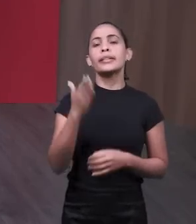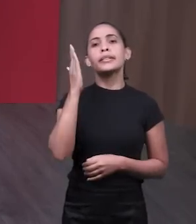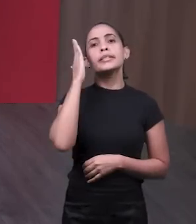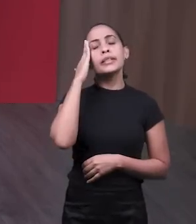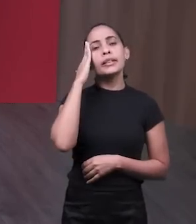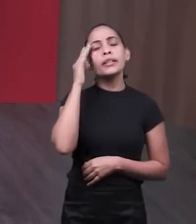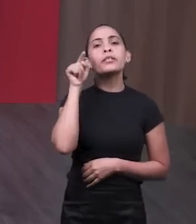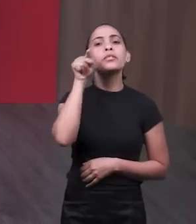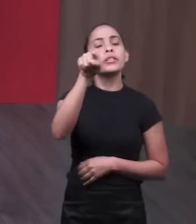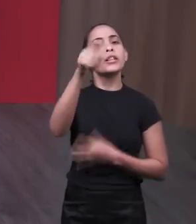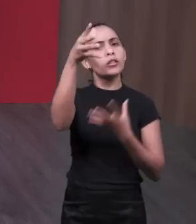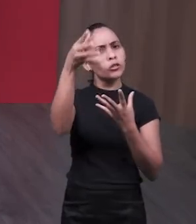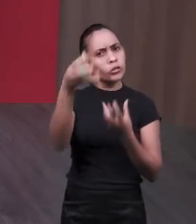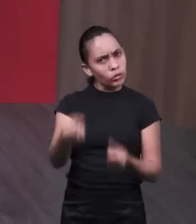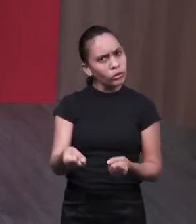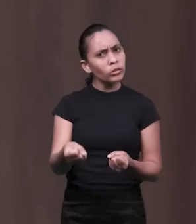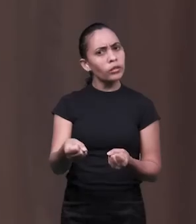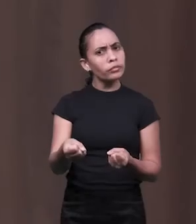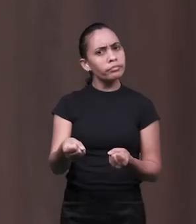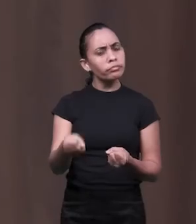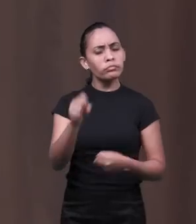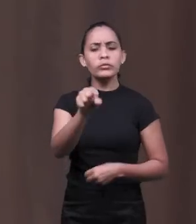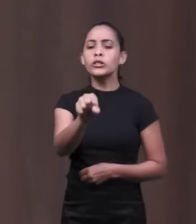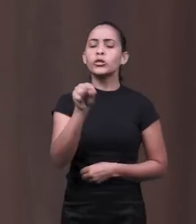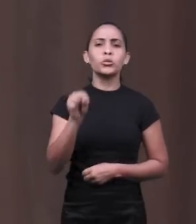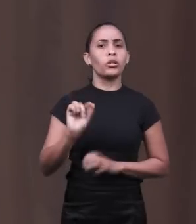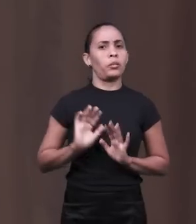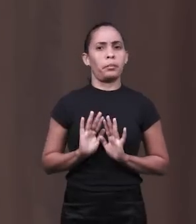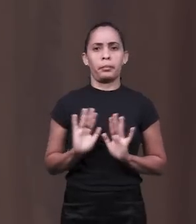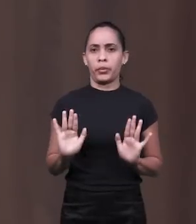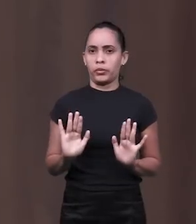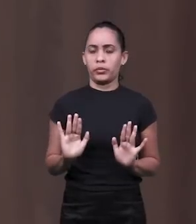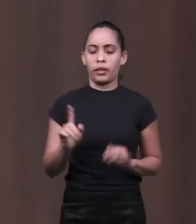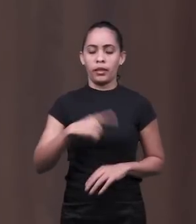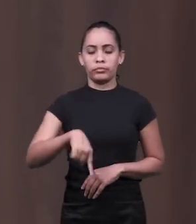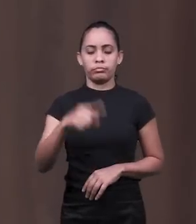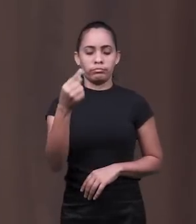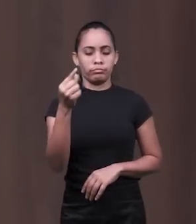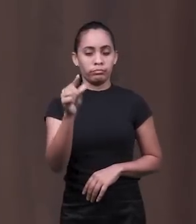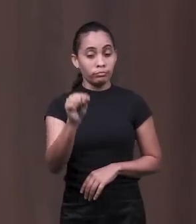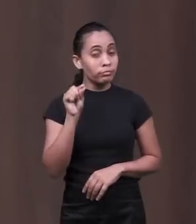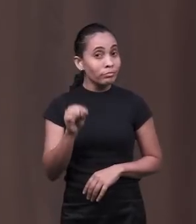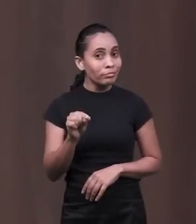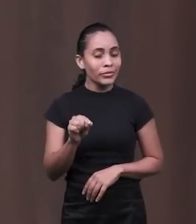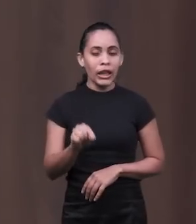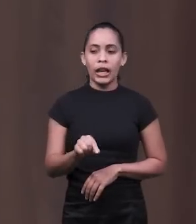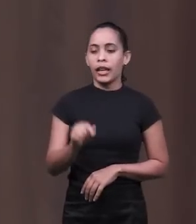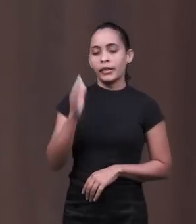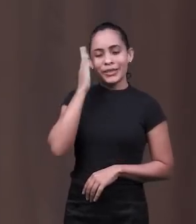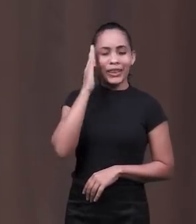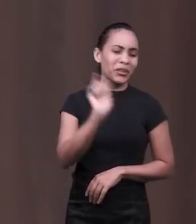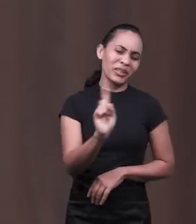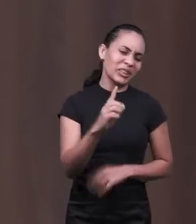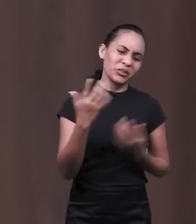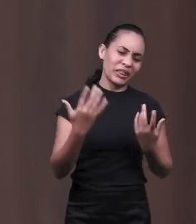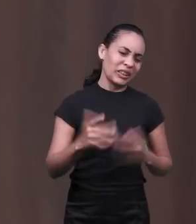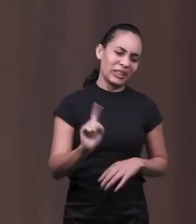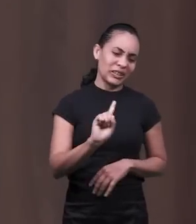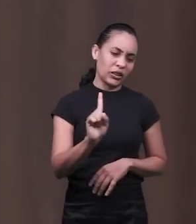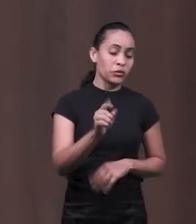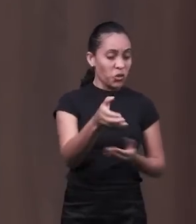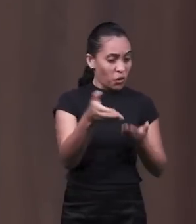já entender a sua escolha. Então, a classe começa, os seus colegas de classe começam a entender, olha, isso ele não vai